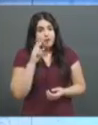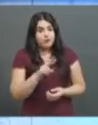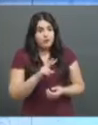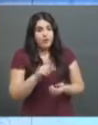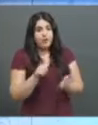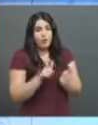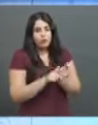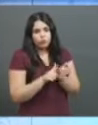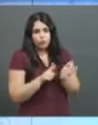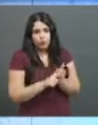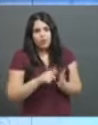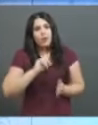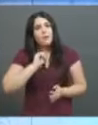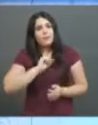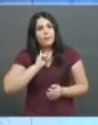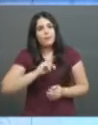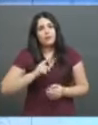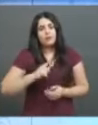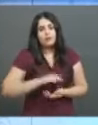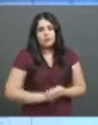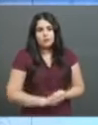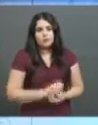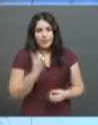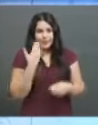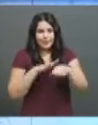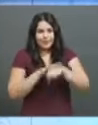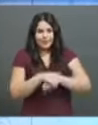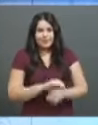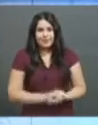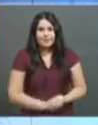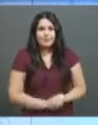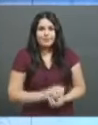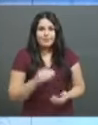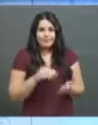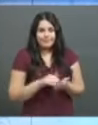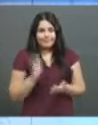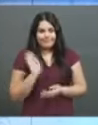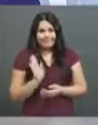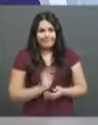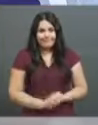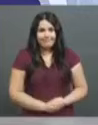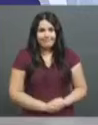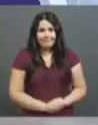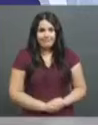agora o Jornal Minas, segunda edição. Uma ótima noite para você e até mais.